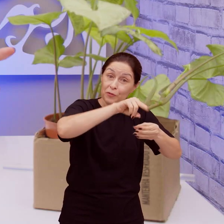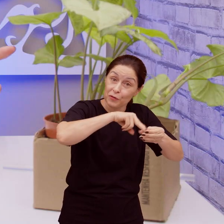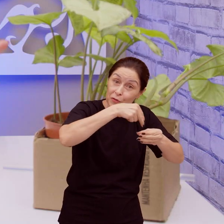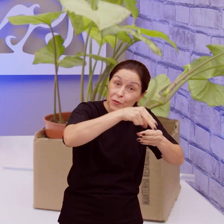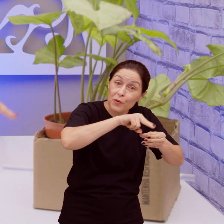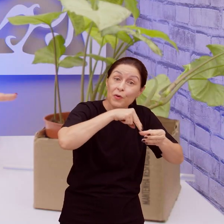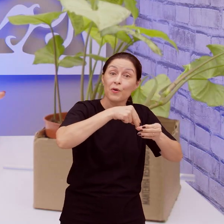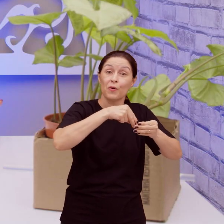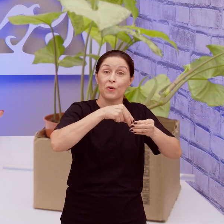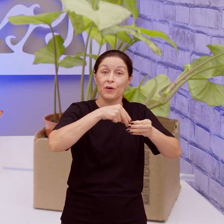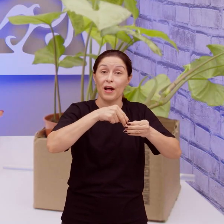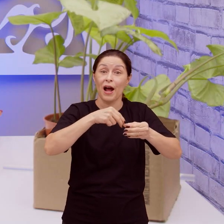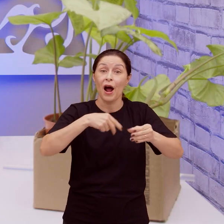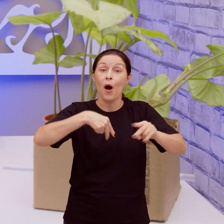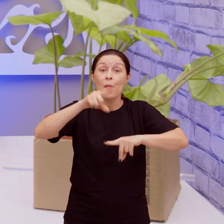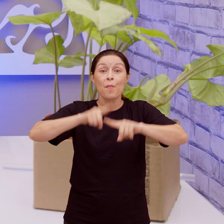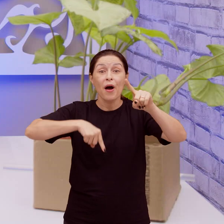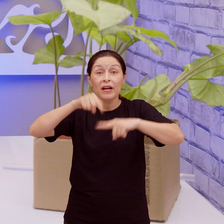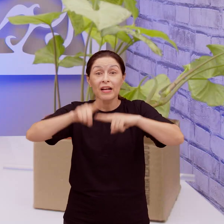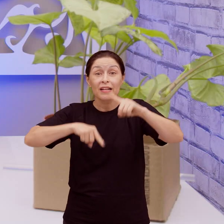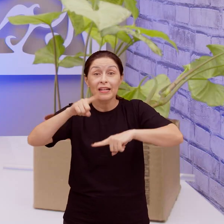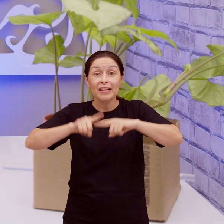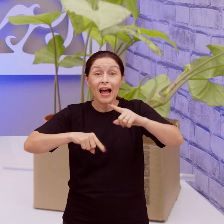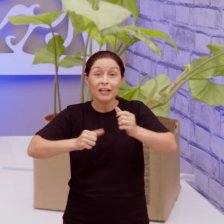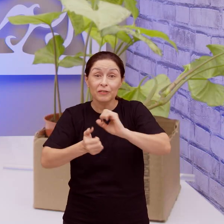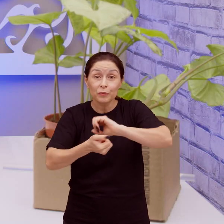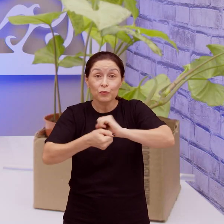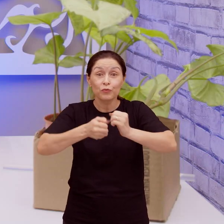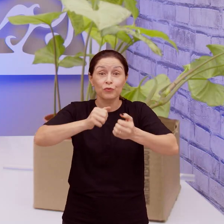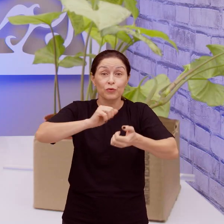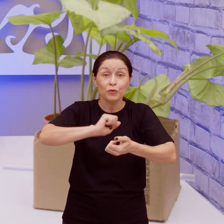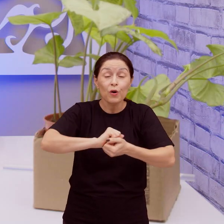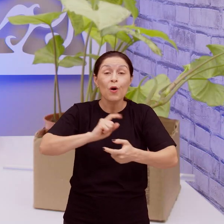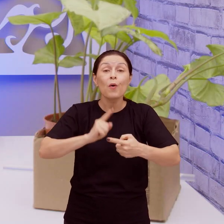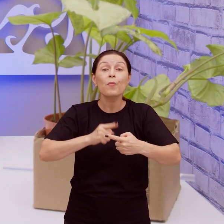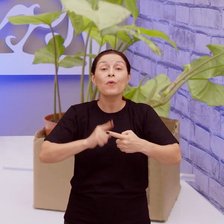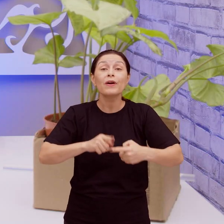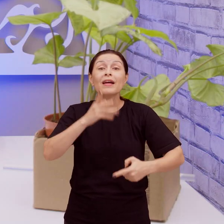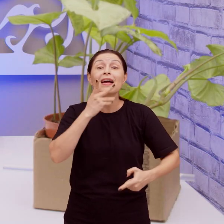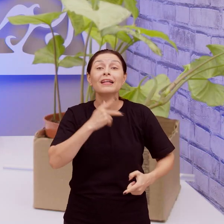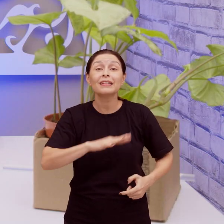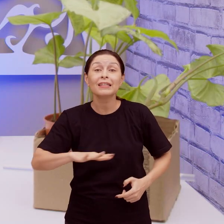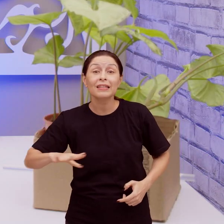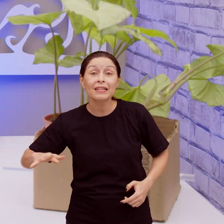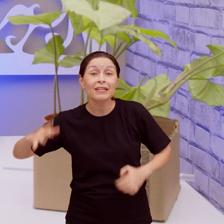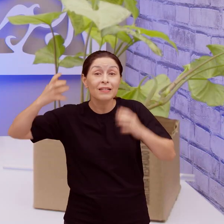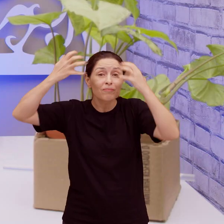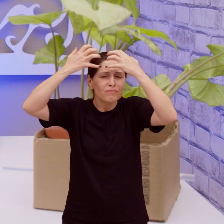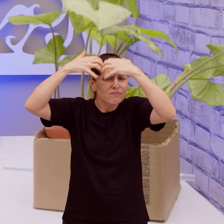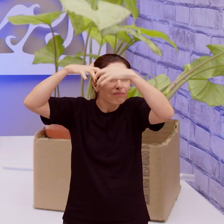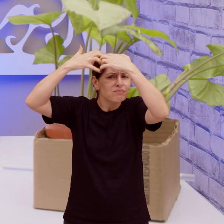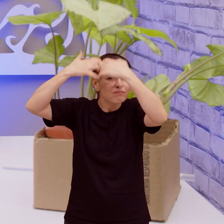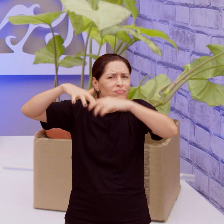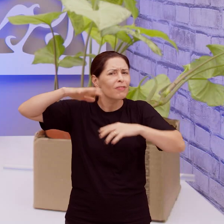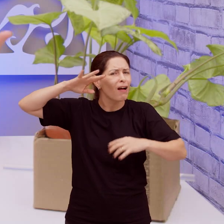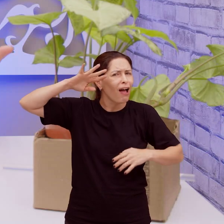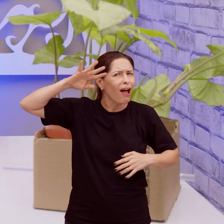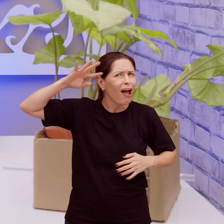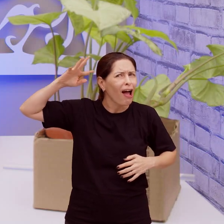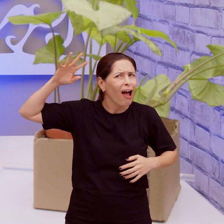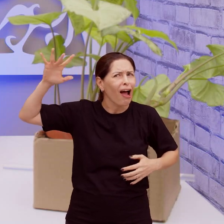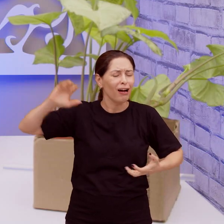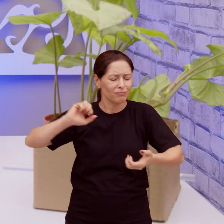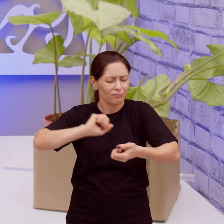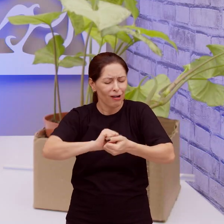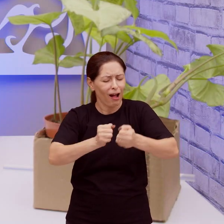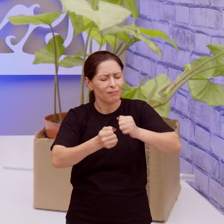que a gente vai conseguir reutilizar e deixa as crianças criarem, porque elas sabem fazer muitas coisas que vão surpreender vocês. E